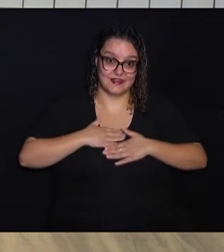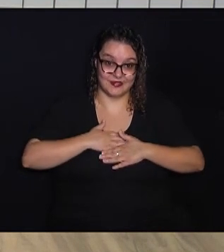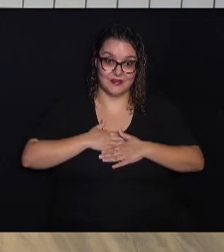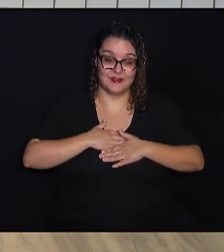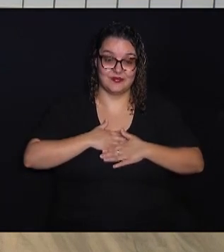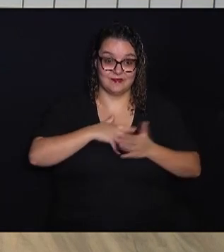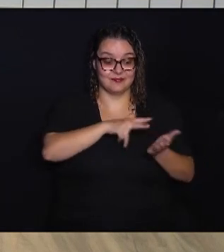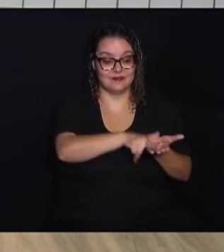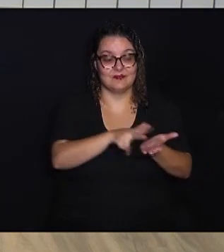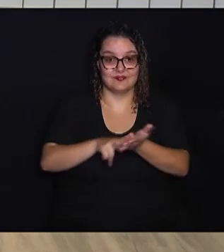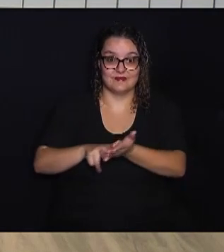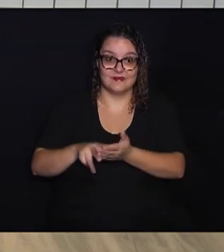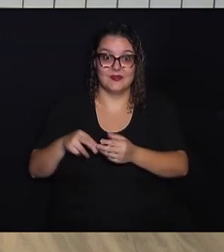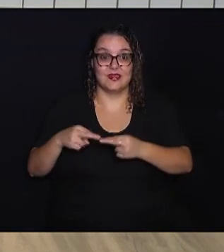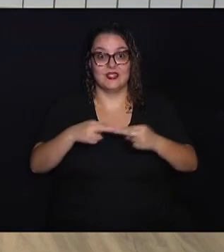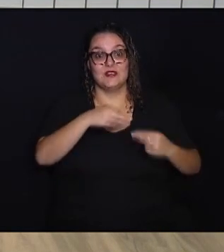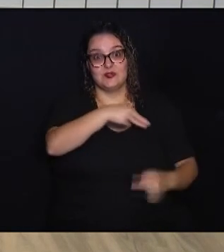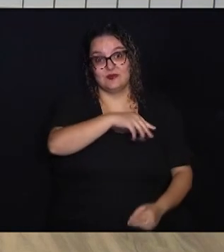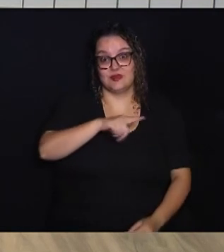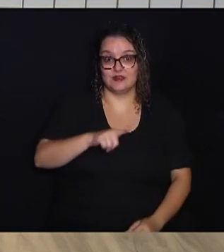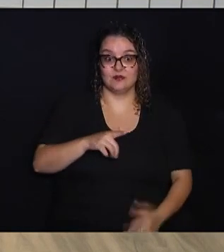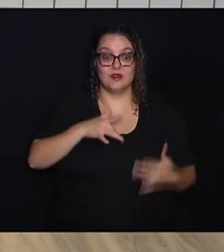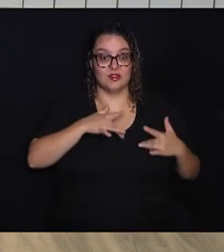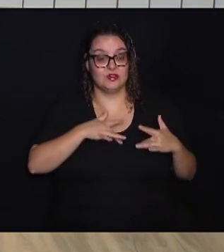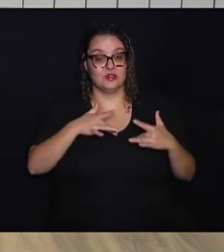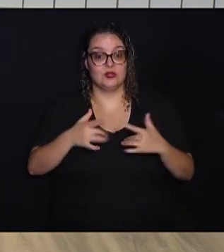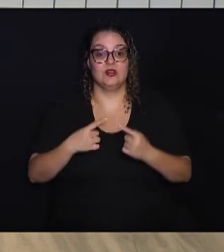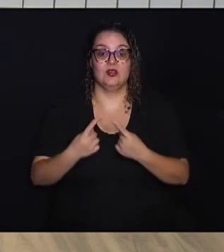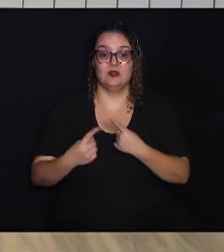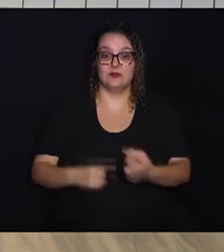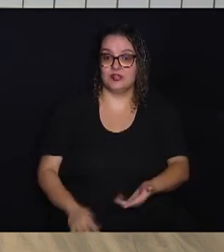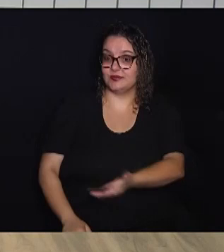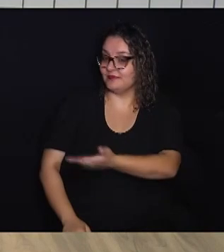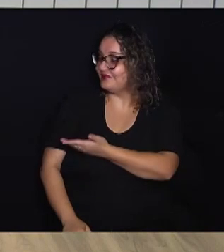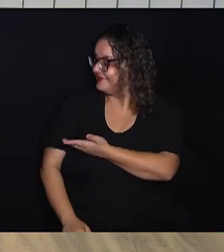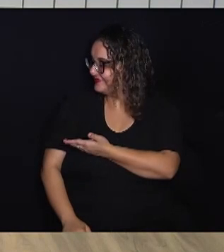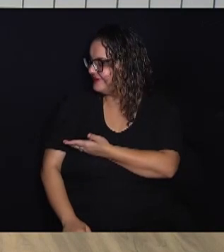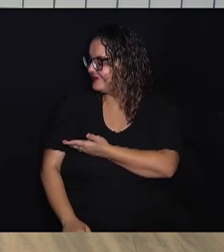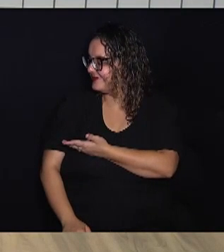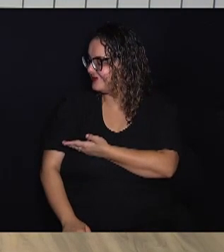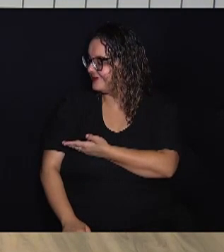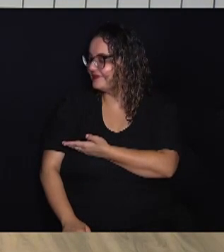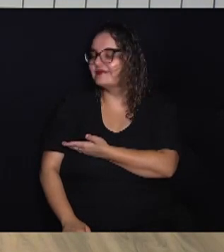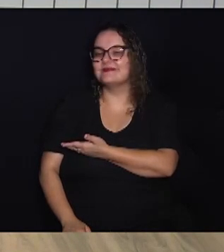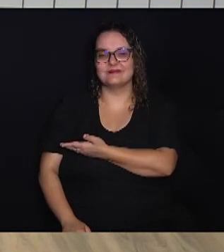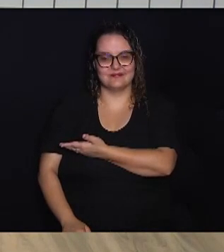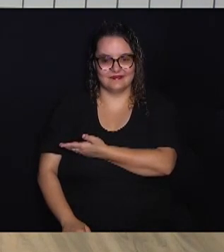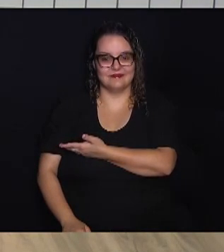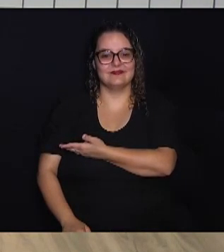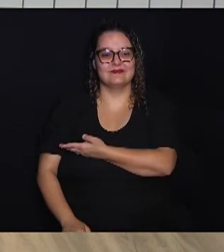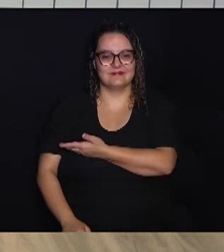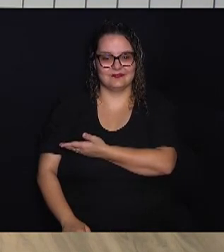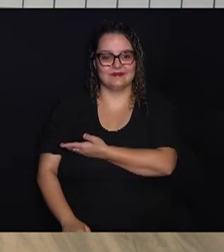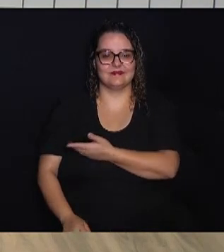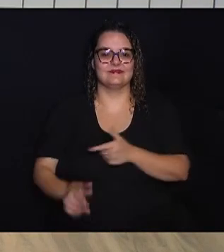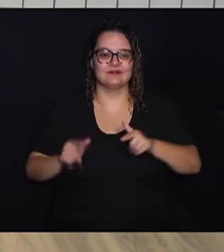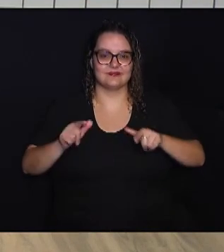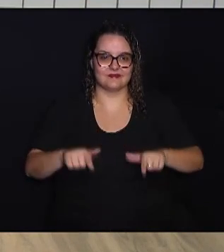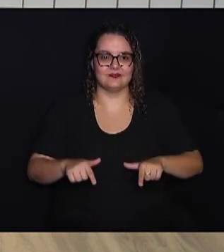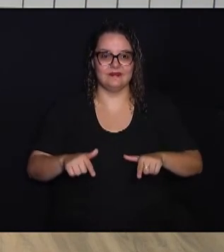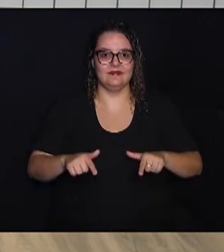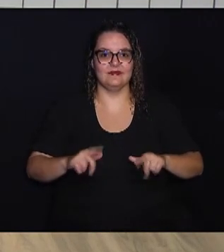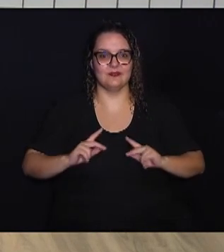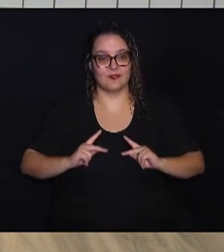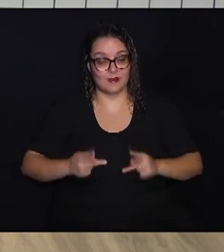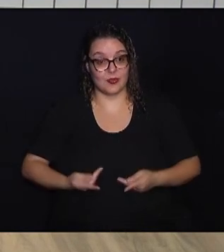internadas na rede Mário Gatti. As doações acontecem na Avenida Faria Lima, 340, no Parque Itália, que é o local de humanização